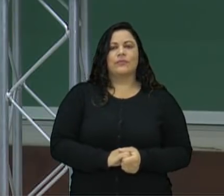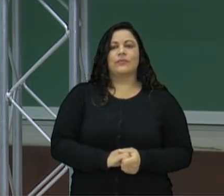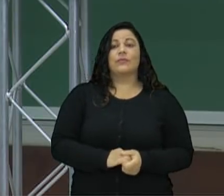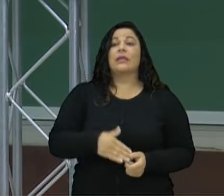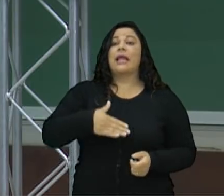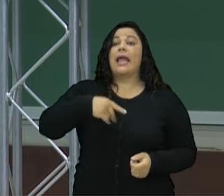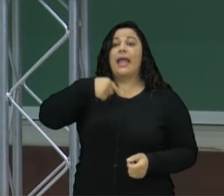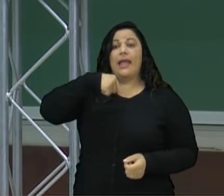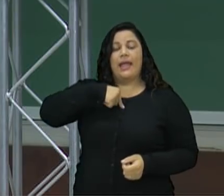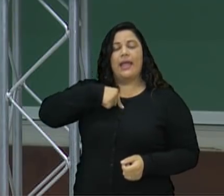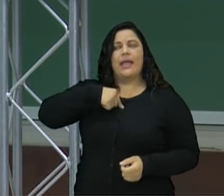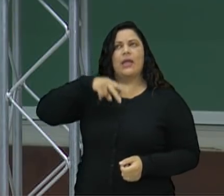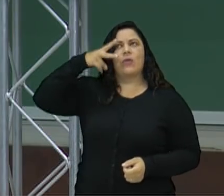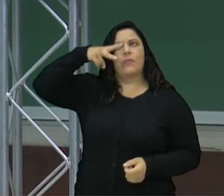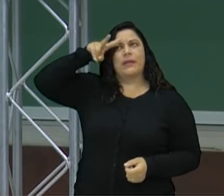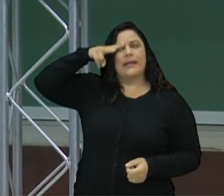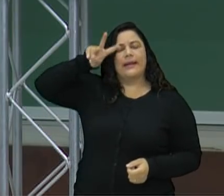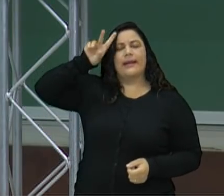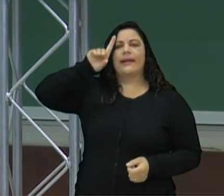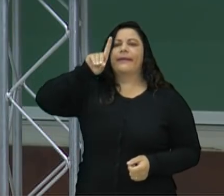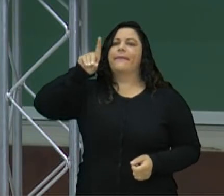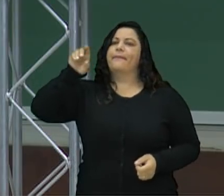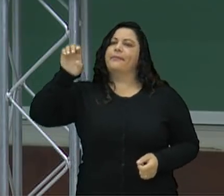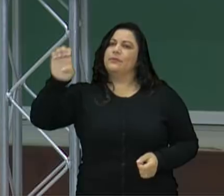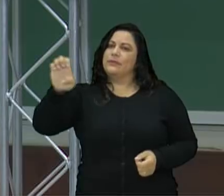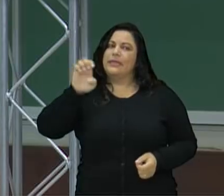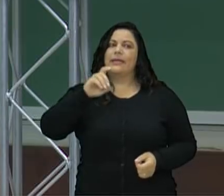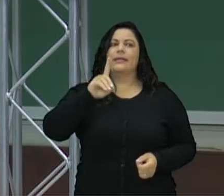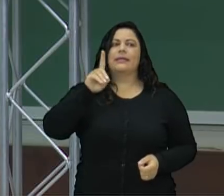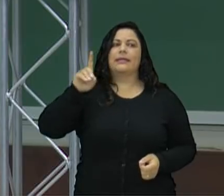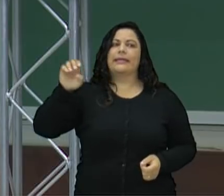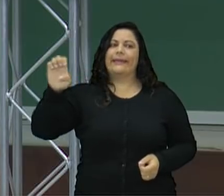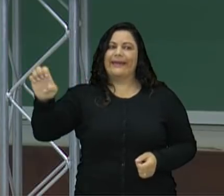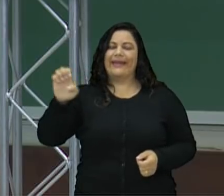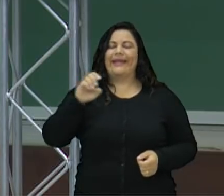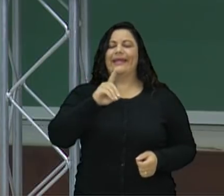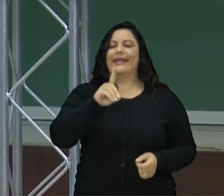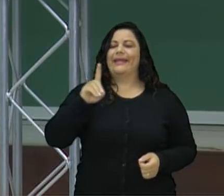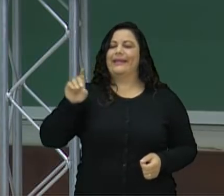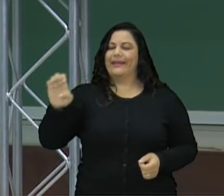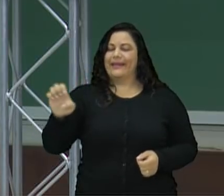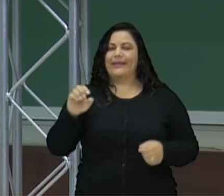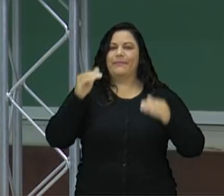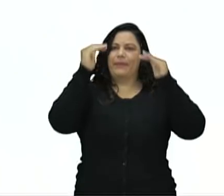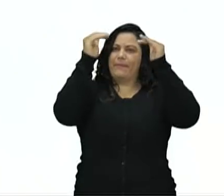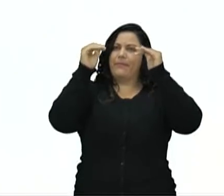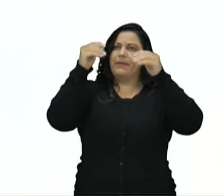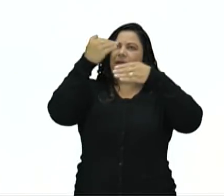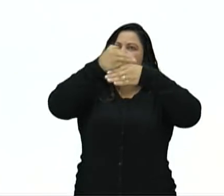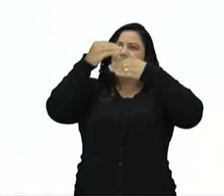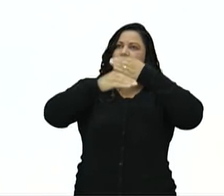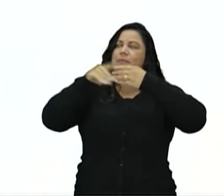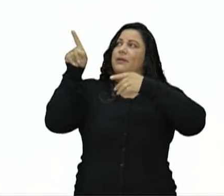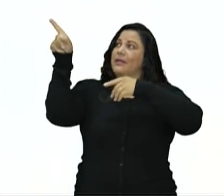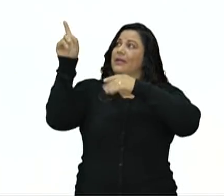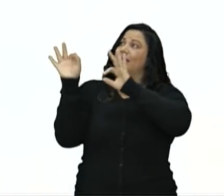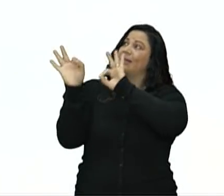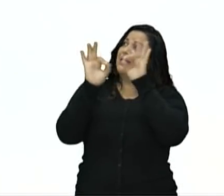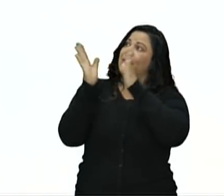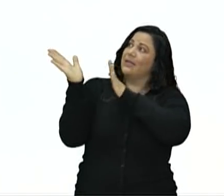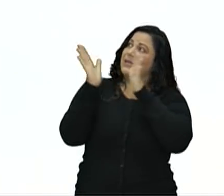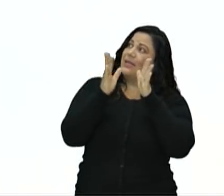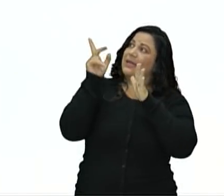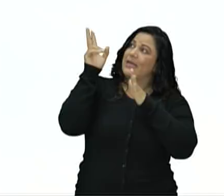de, tu te lembras de, ele se lembra de. Nós nos lembramos, vós vos lembrais e eles se lembram